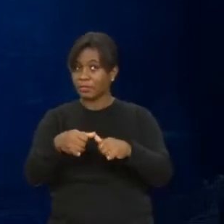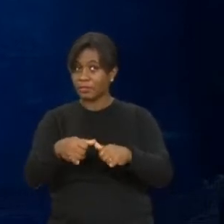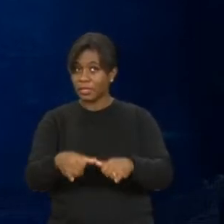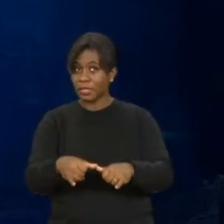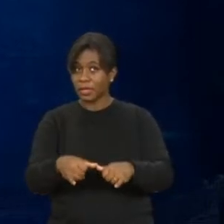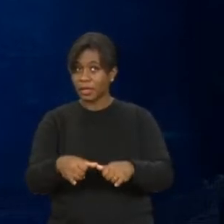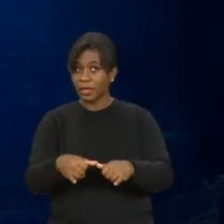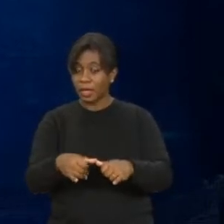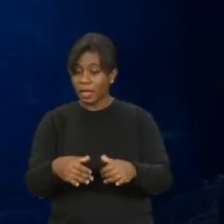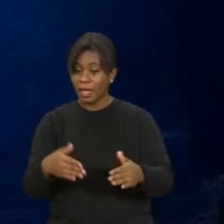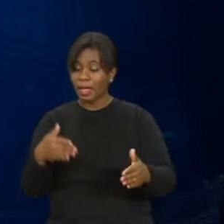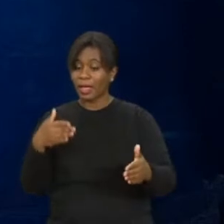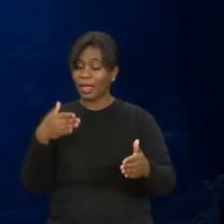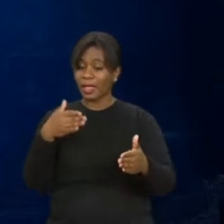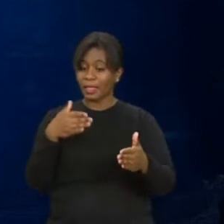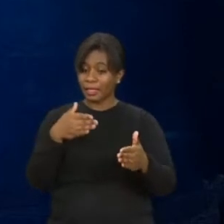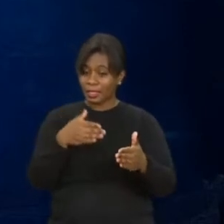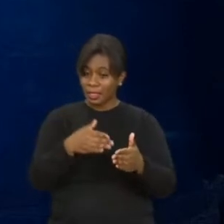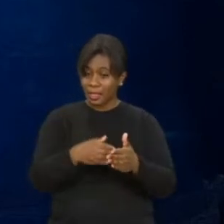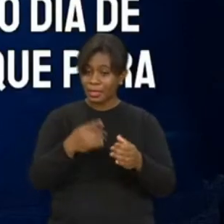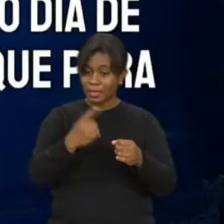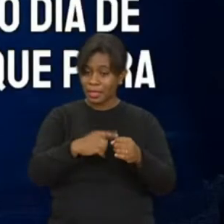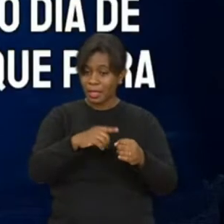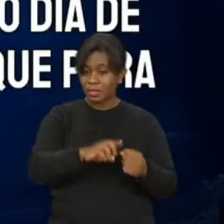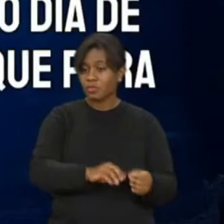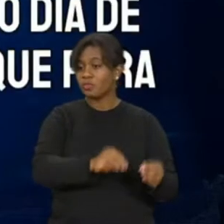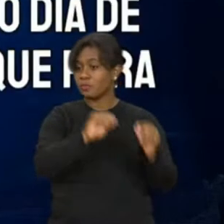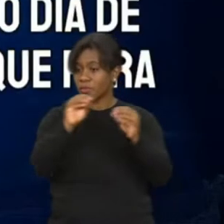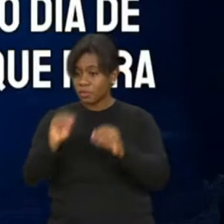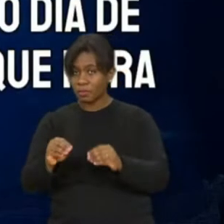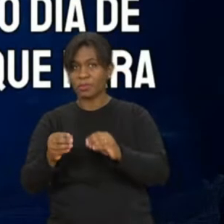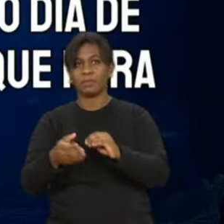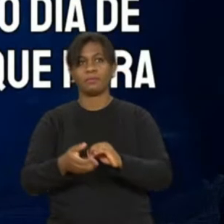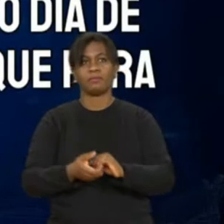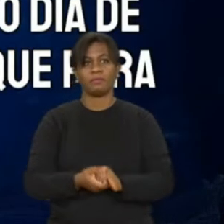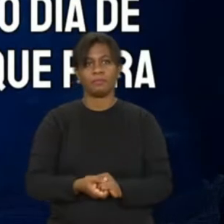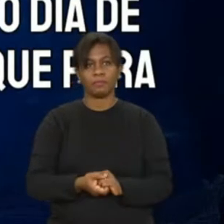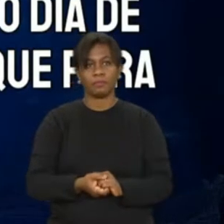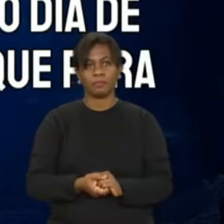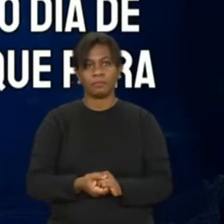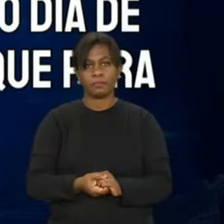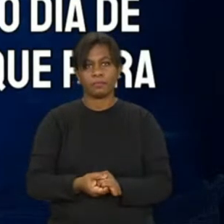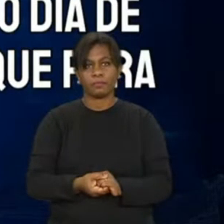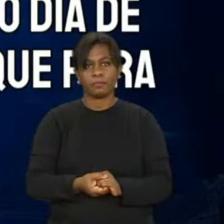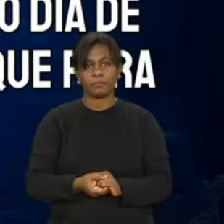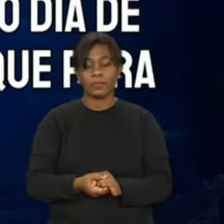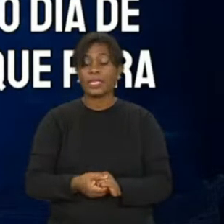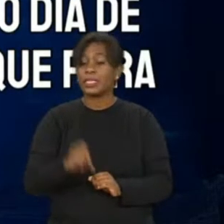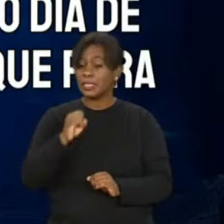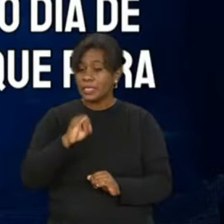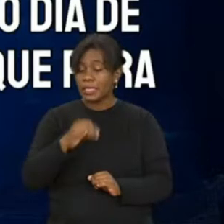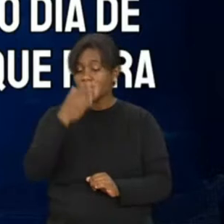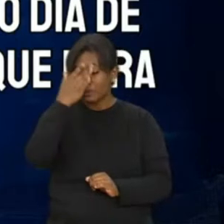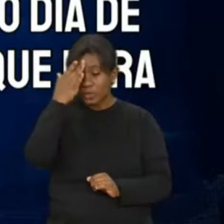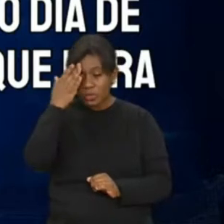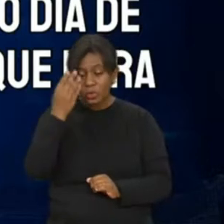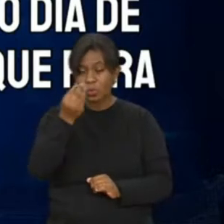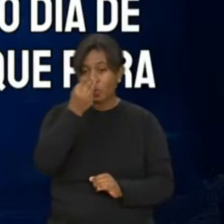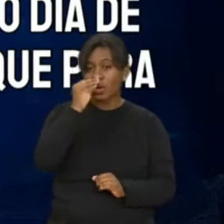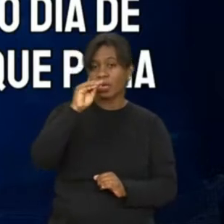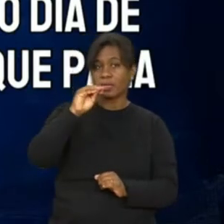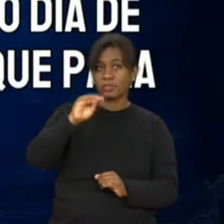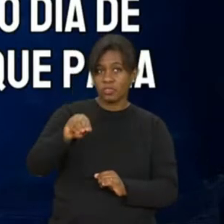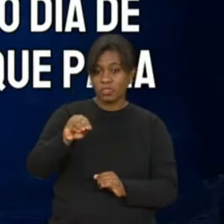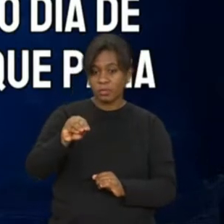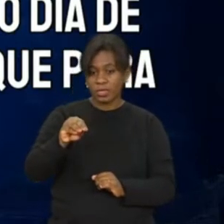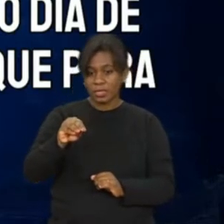até partirdes dali. E tantos quanto vos não receberem, nem vos ouvirem, saindo